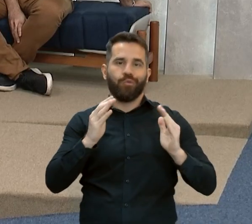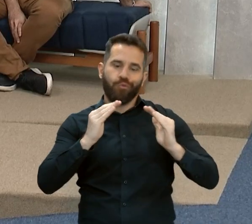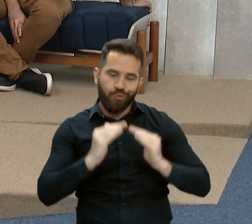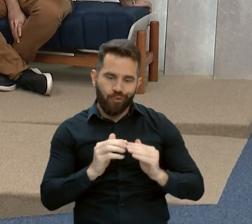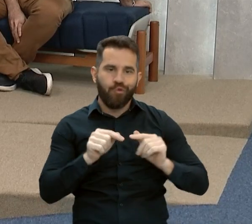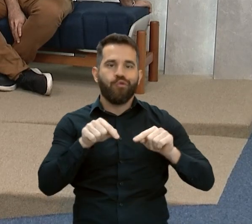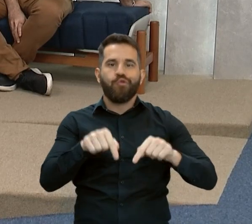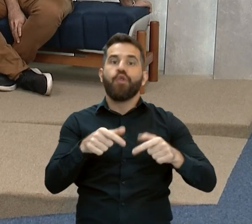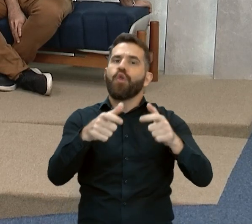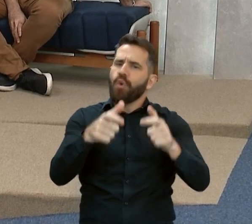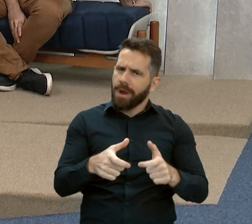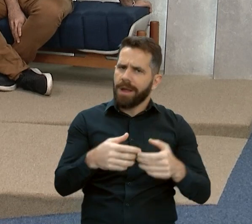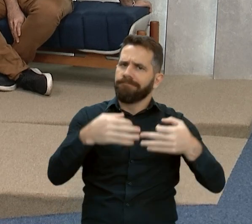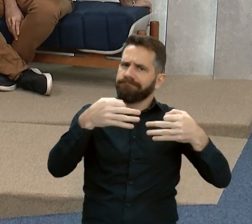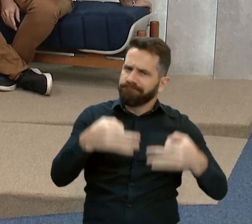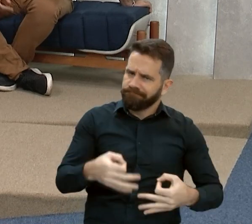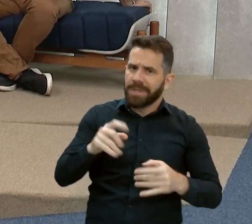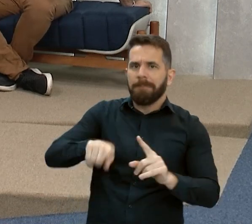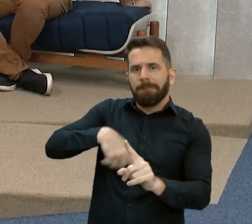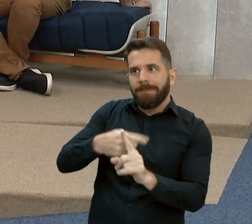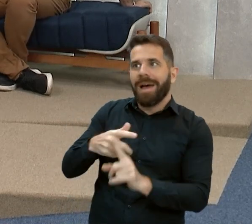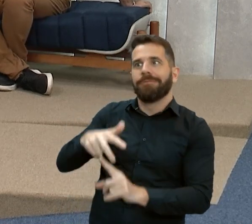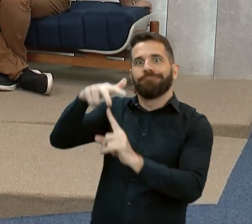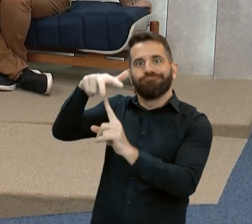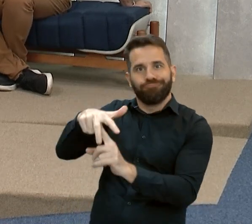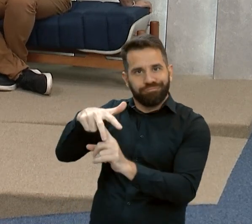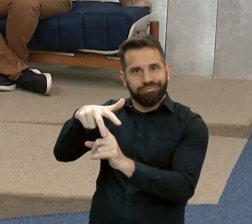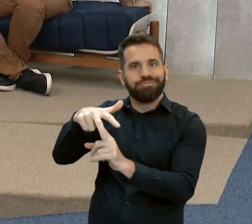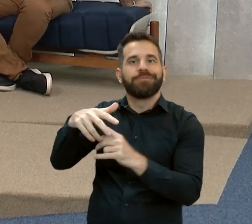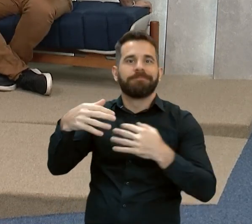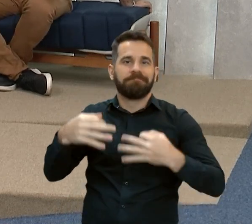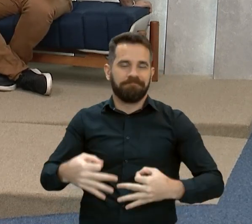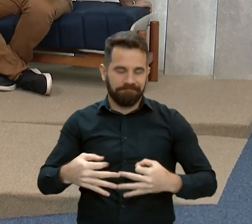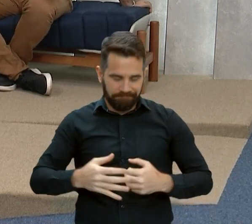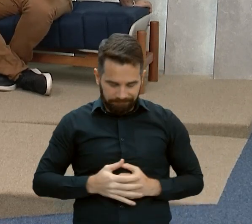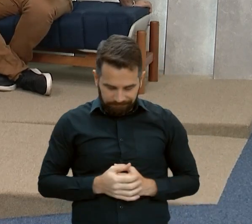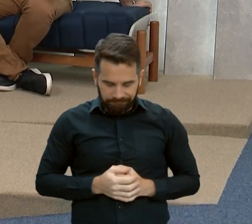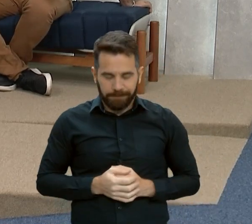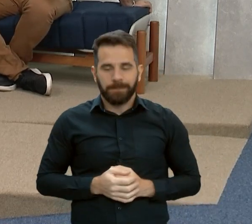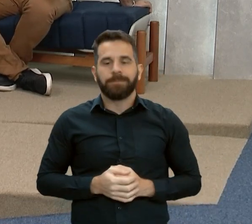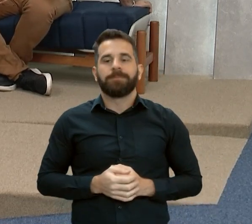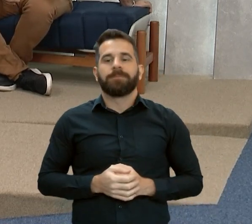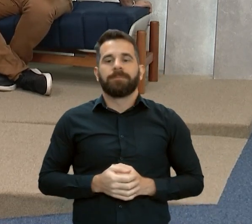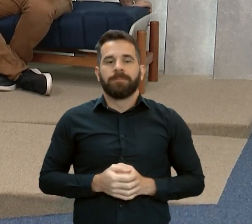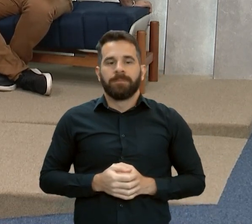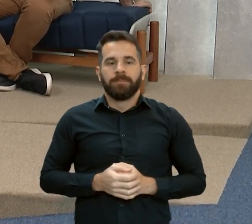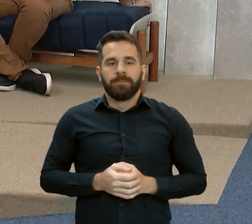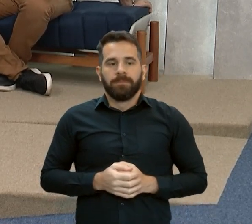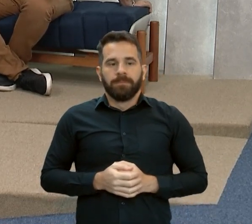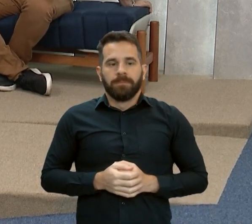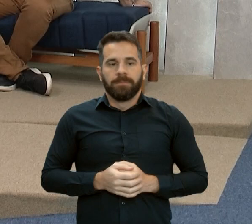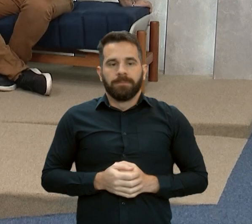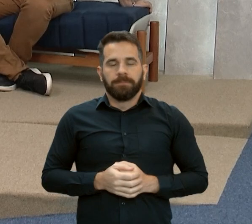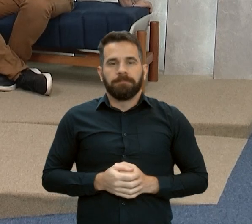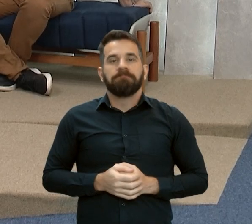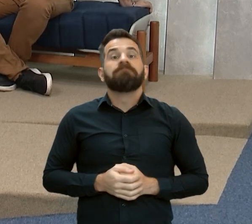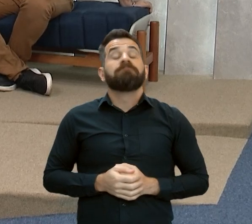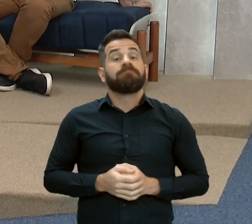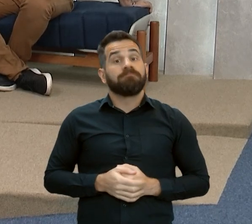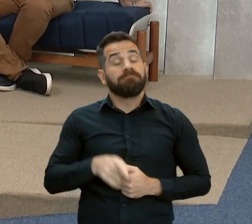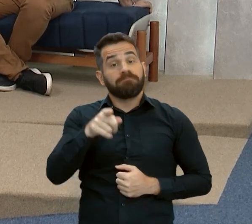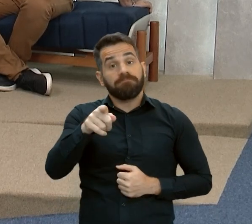de forma definitiva. E aí nós temos dentro do próprio curso, né, que os senhores são